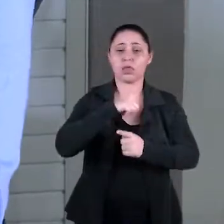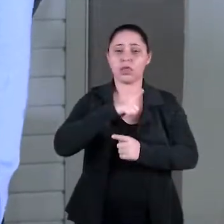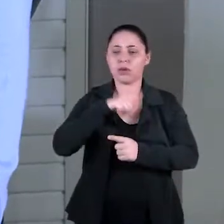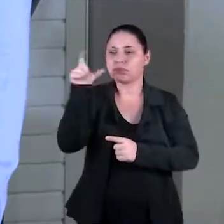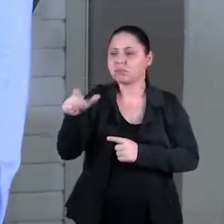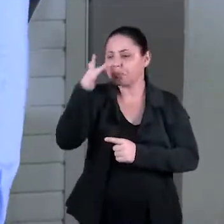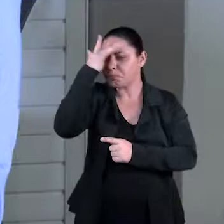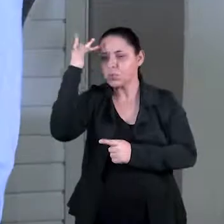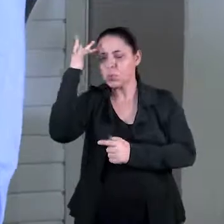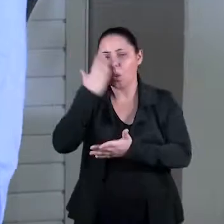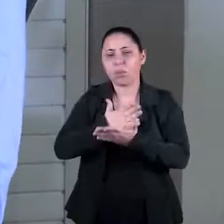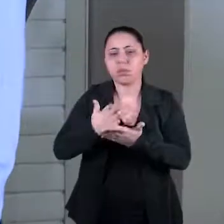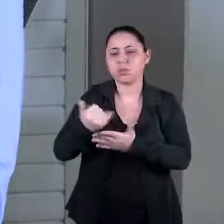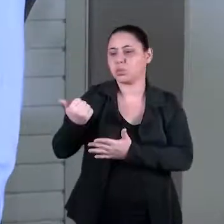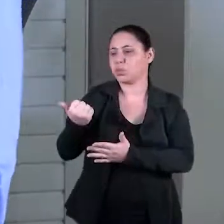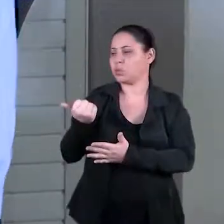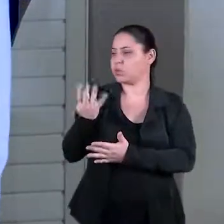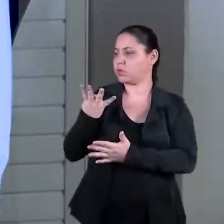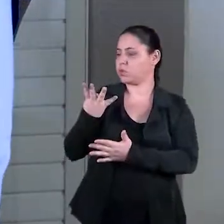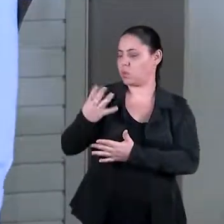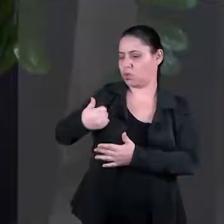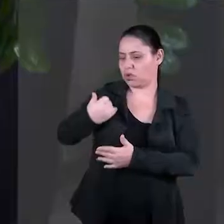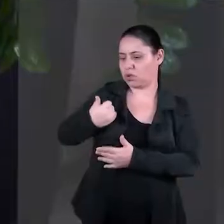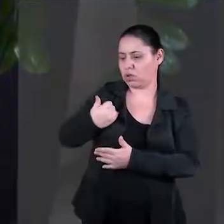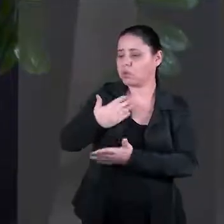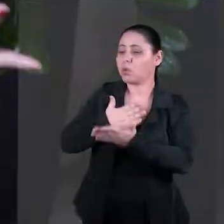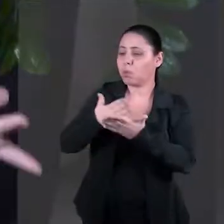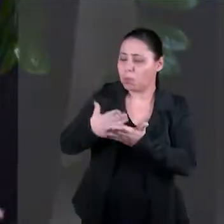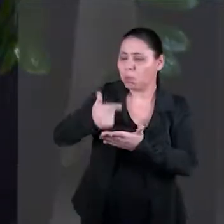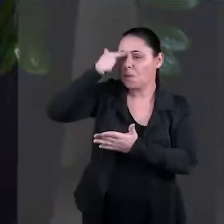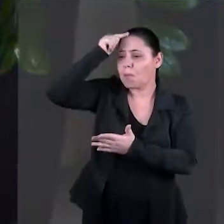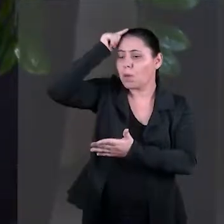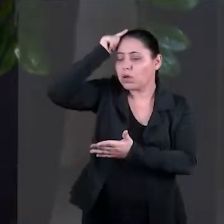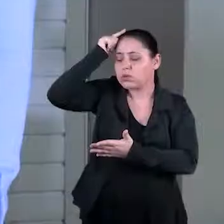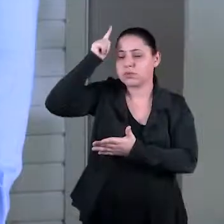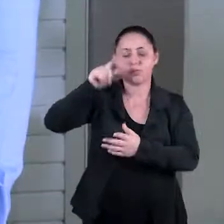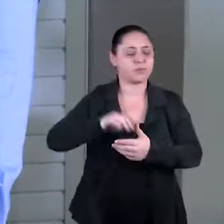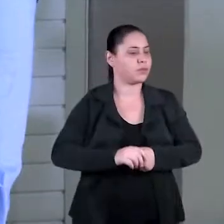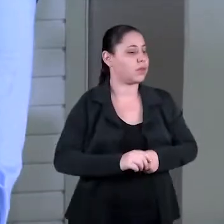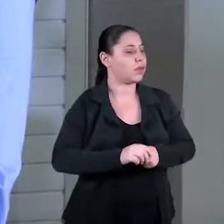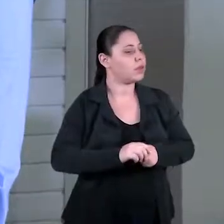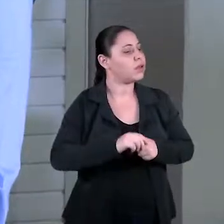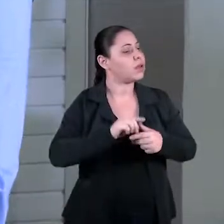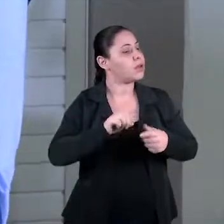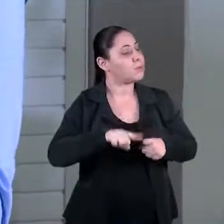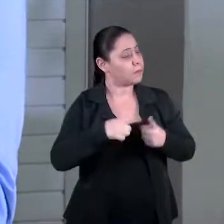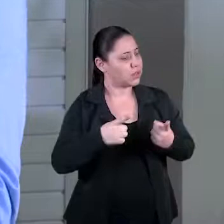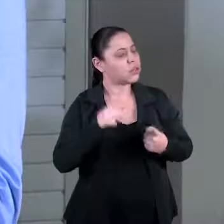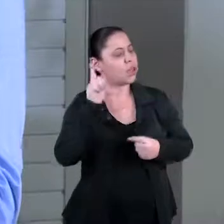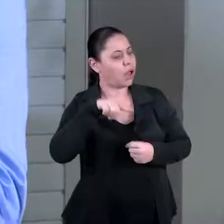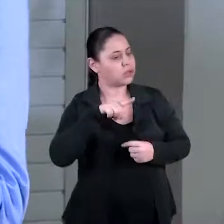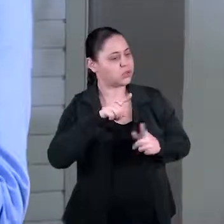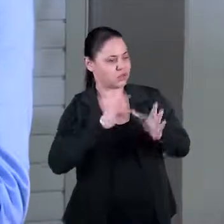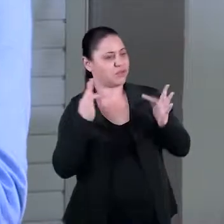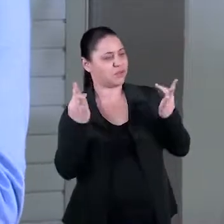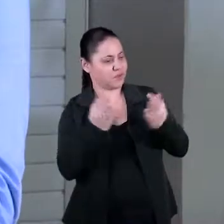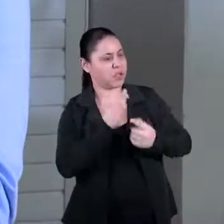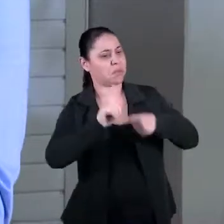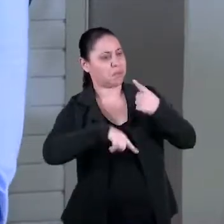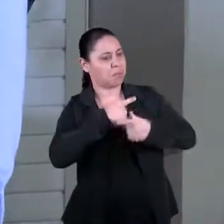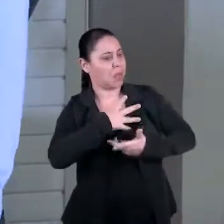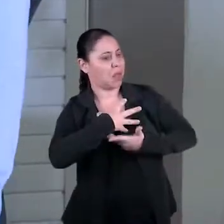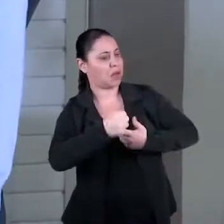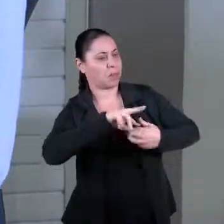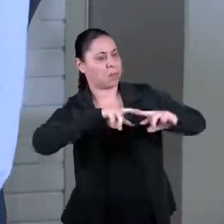tem uma calvície instalada que está em tratamento. E é hereditário, doutor? Falando de causa, né? O que causa a